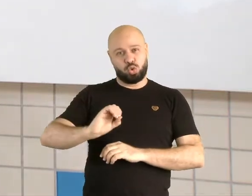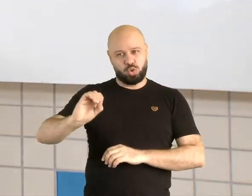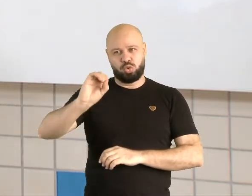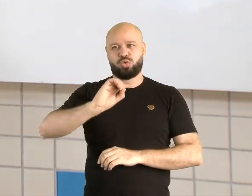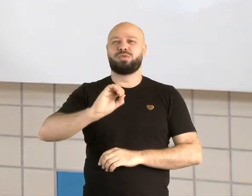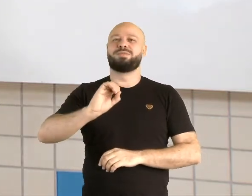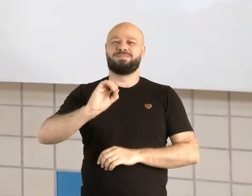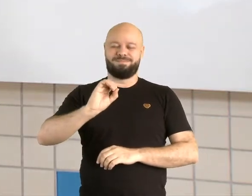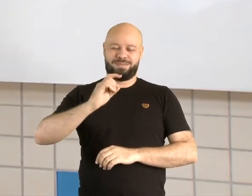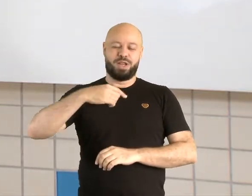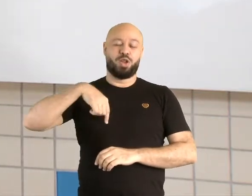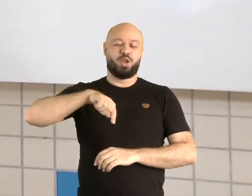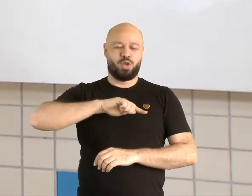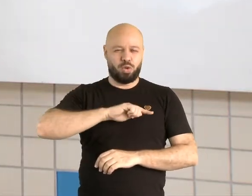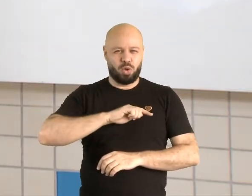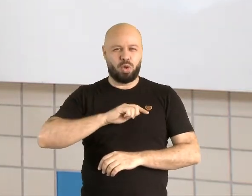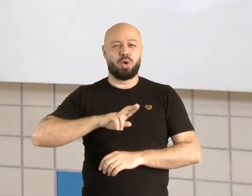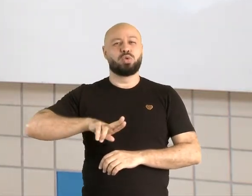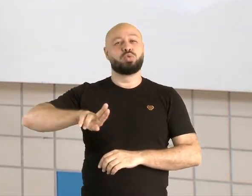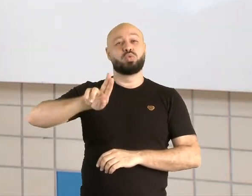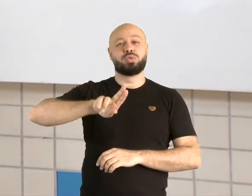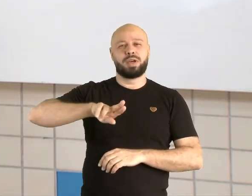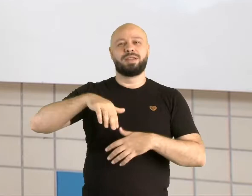outubro, nós